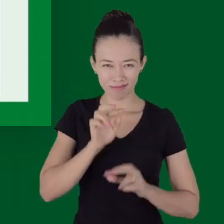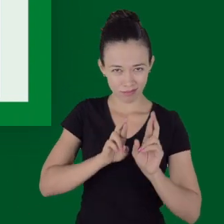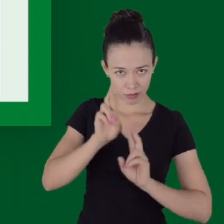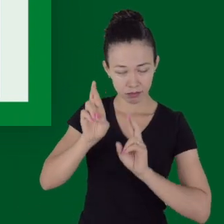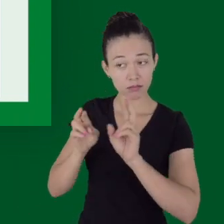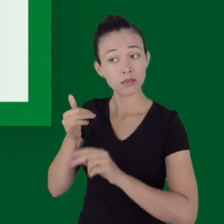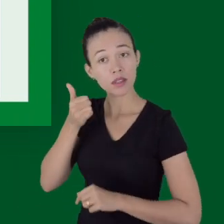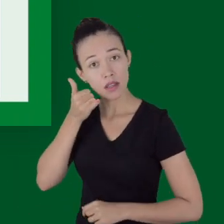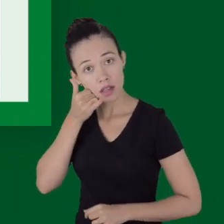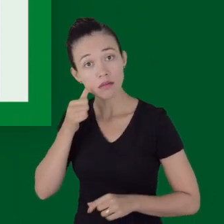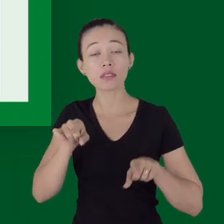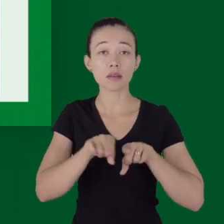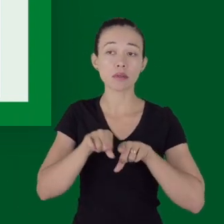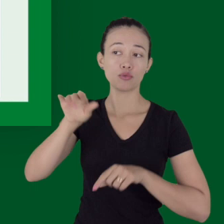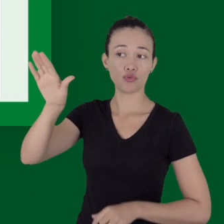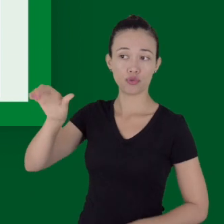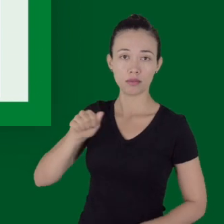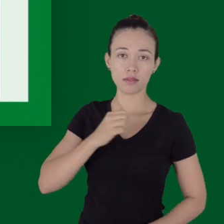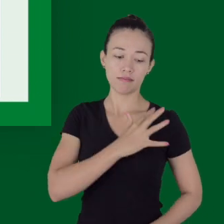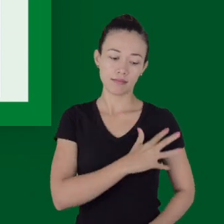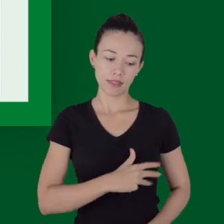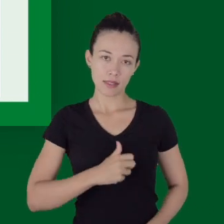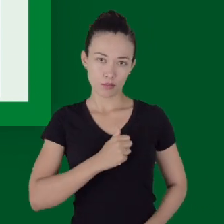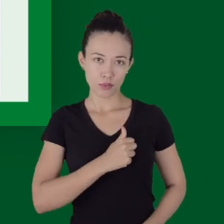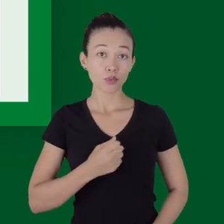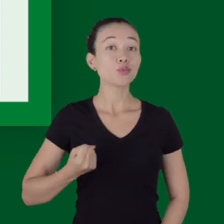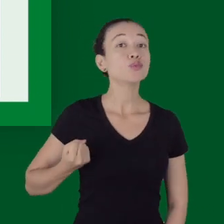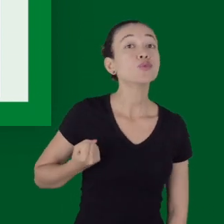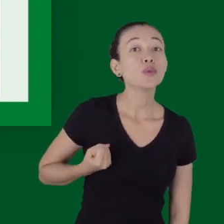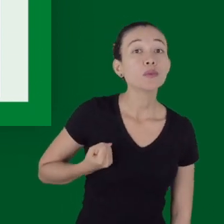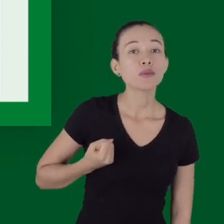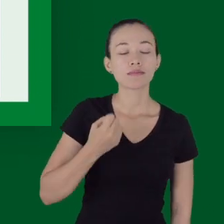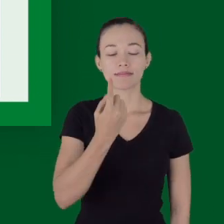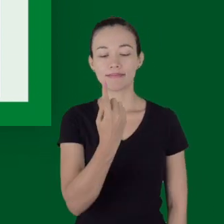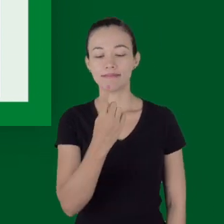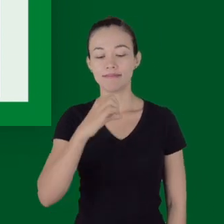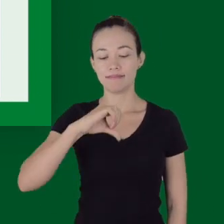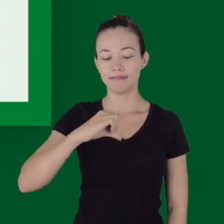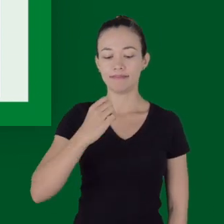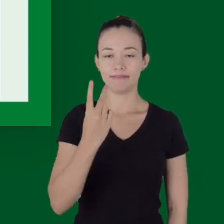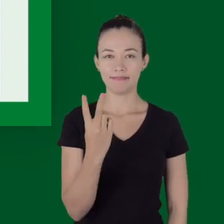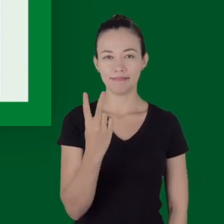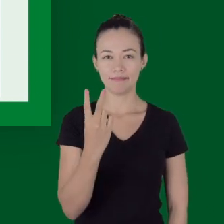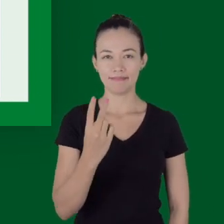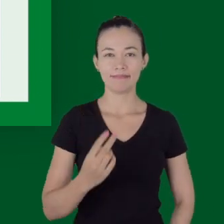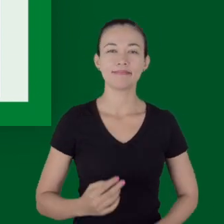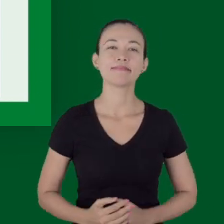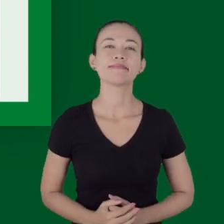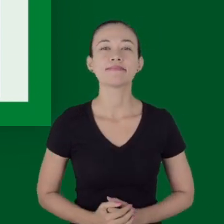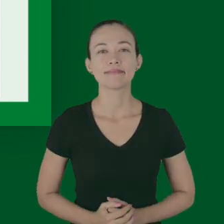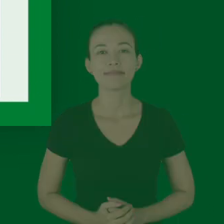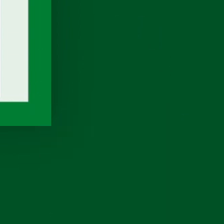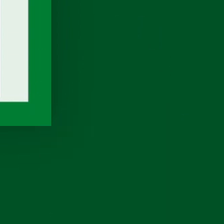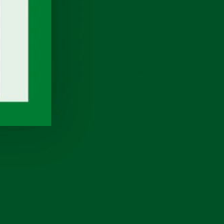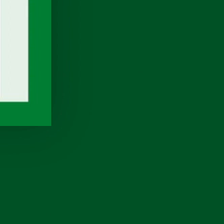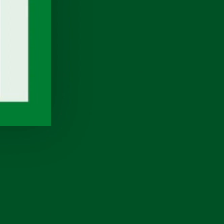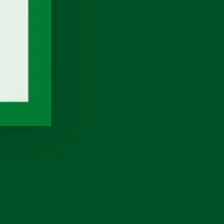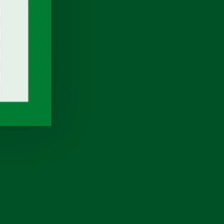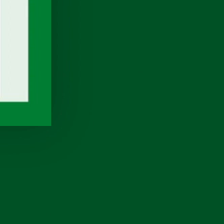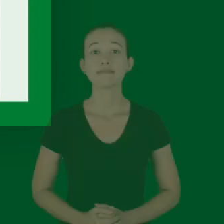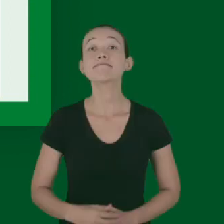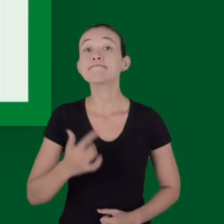E a conduta recomendada também, ligar para os pais ou responsáveis ou para o SAMU, 192, tá?